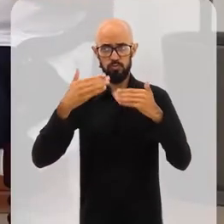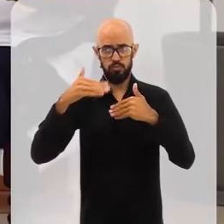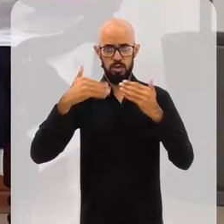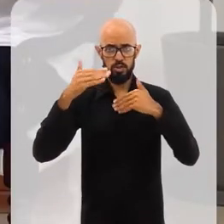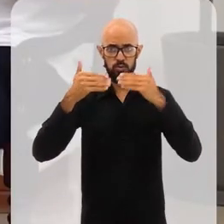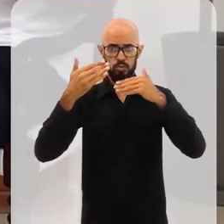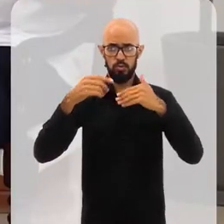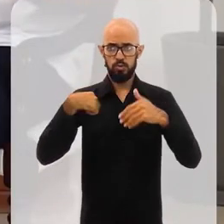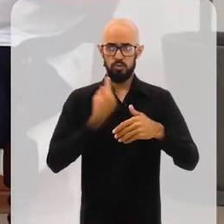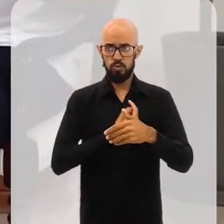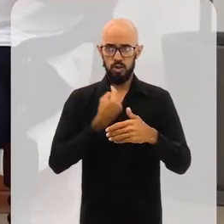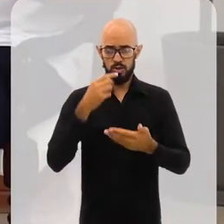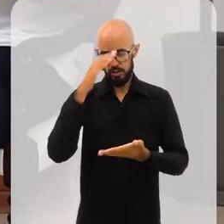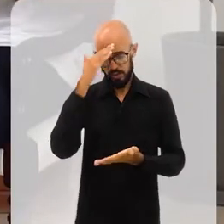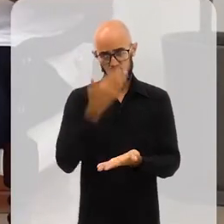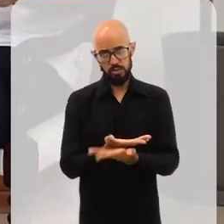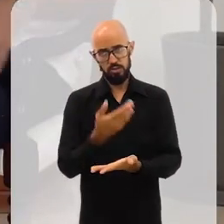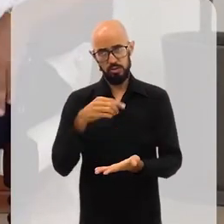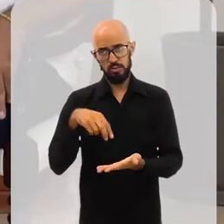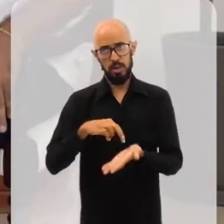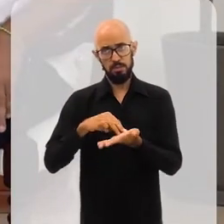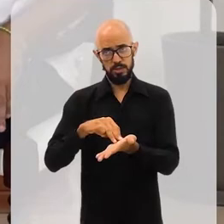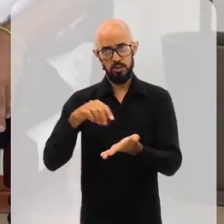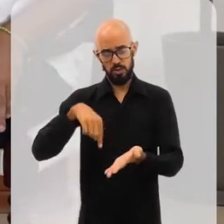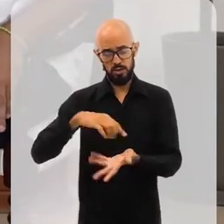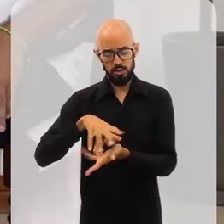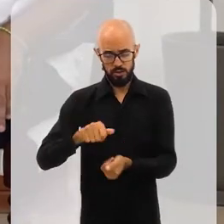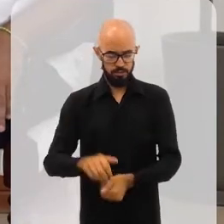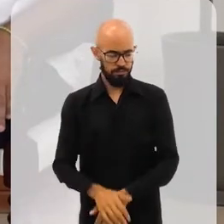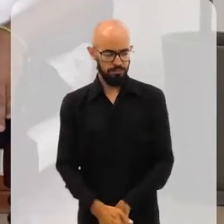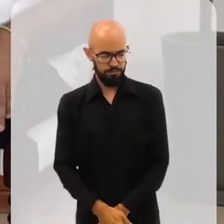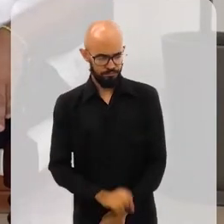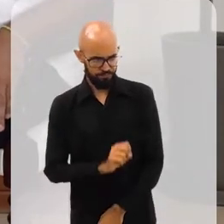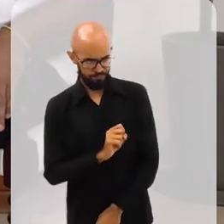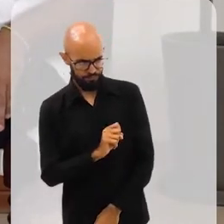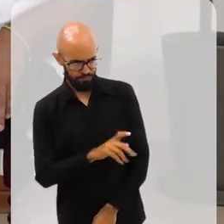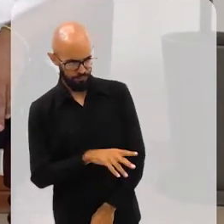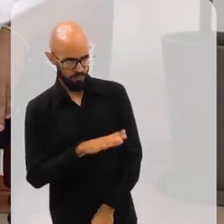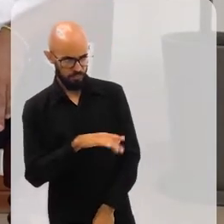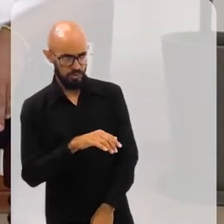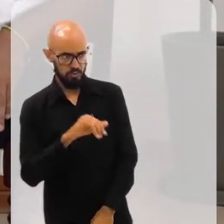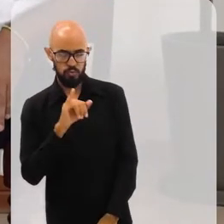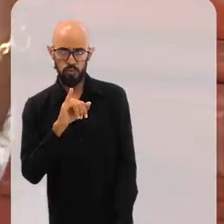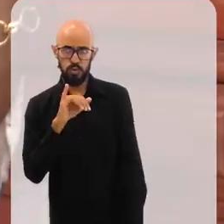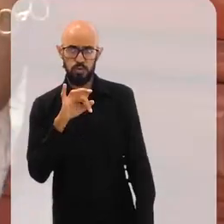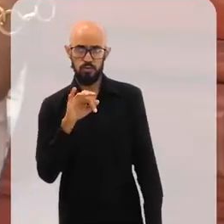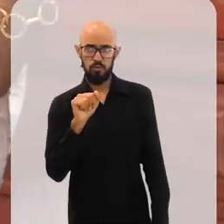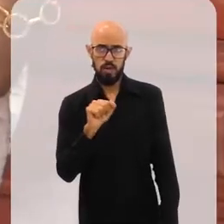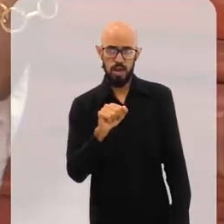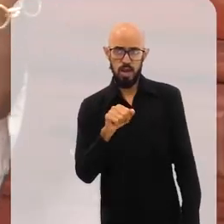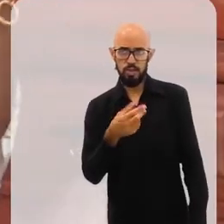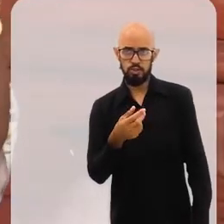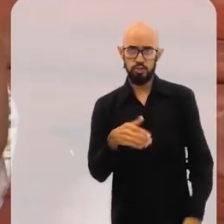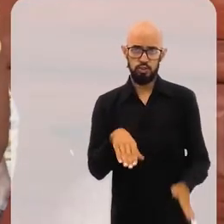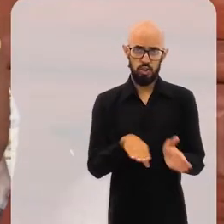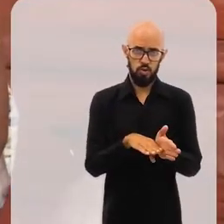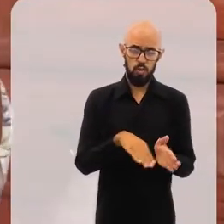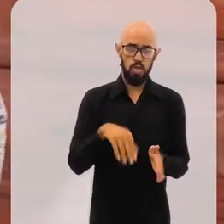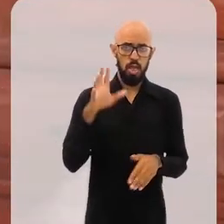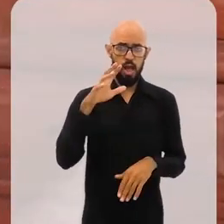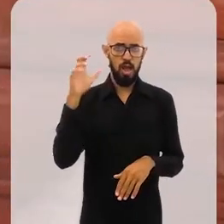um desenvolvimento, uma evolução, como a gente acredita que é a nossa missão nessa terra. Então, vamos ver se eu entendi. O Ifá veio da